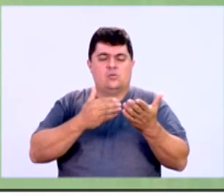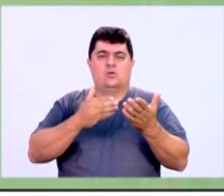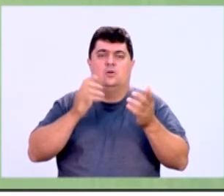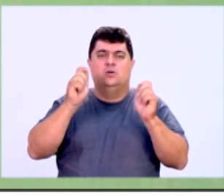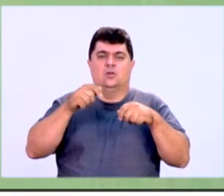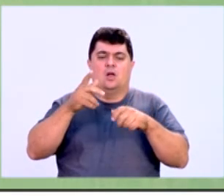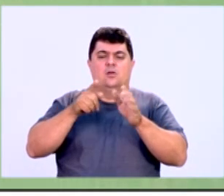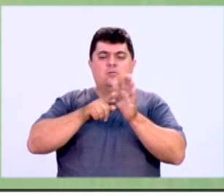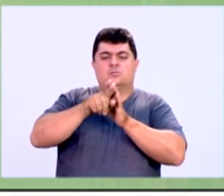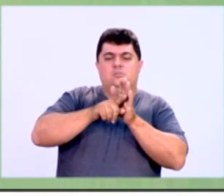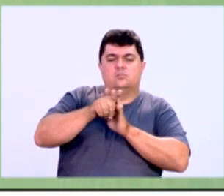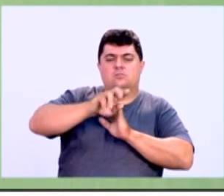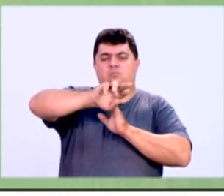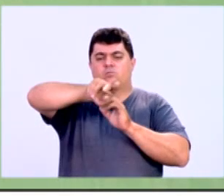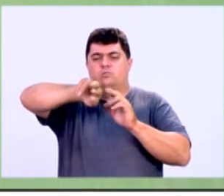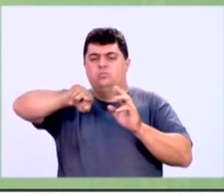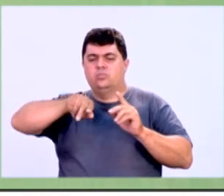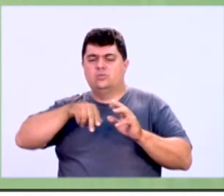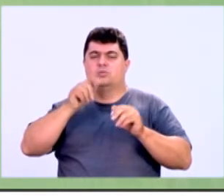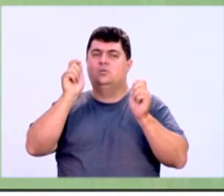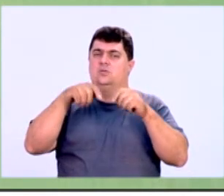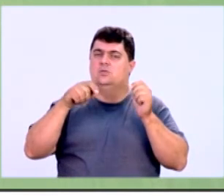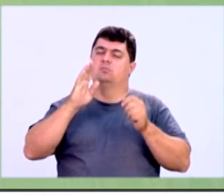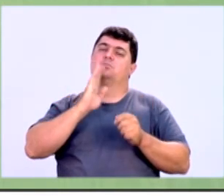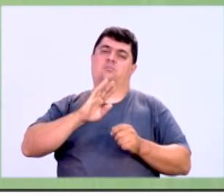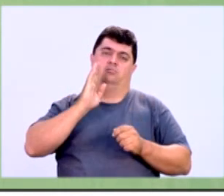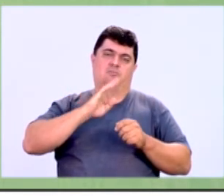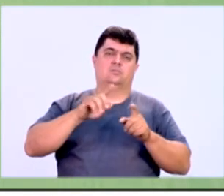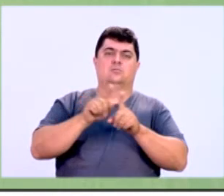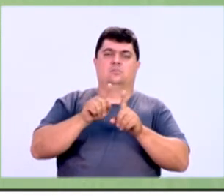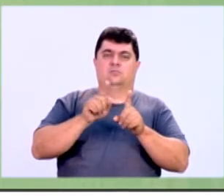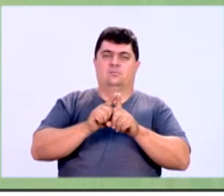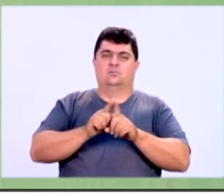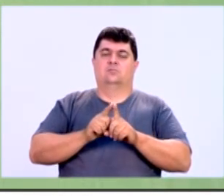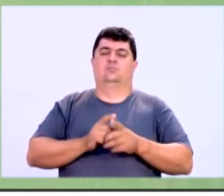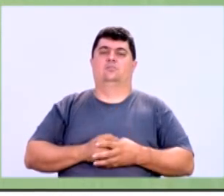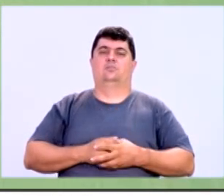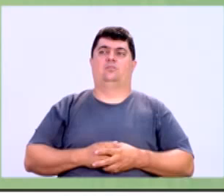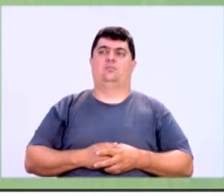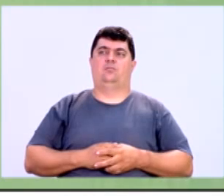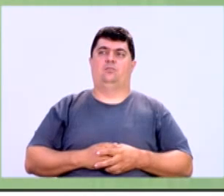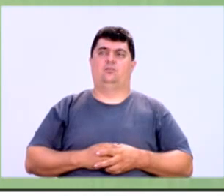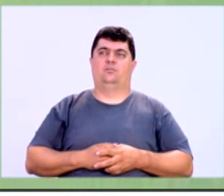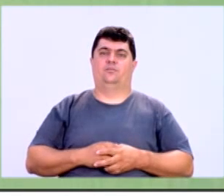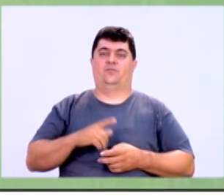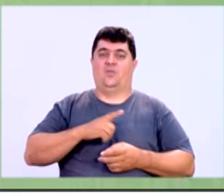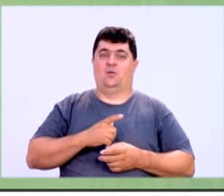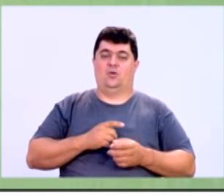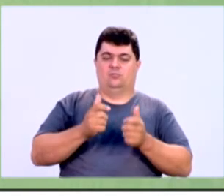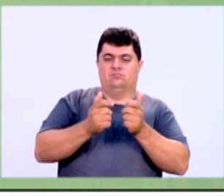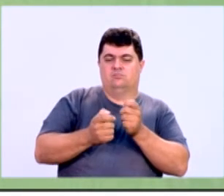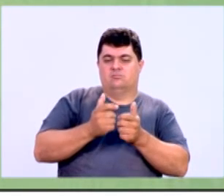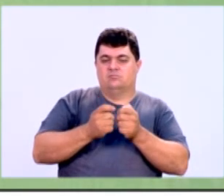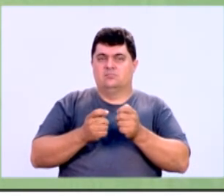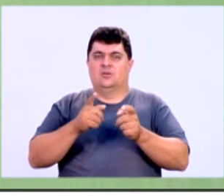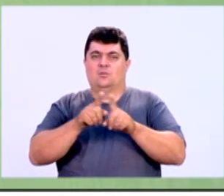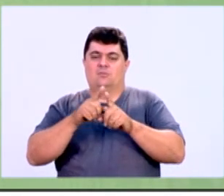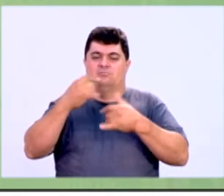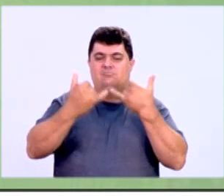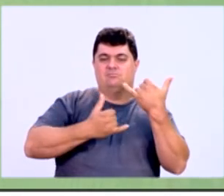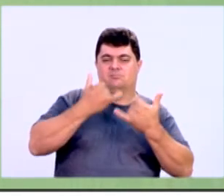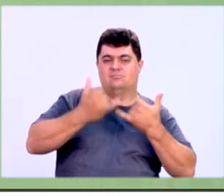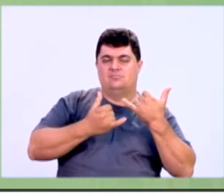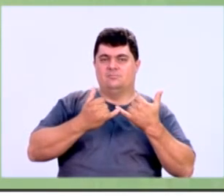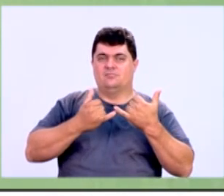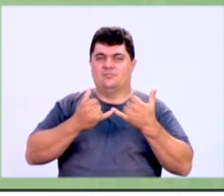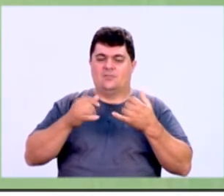a quantidade de assuntos são bem interessantes para a gente pesquisar. O uso de jogos e dinâmicas em que os alunos,